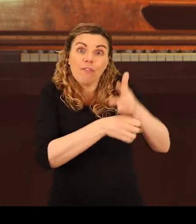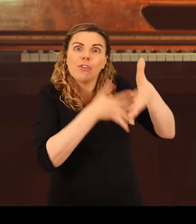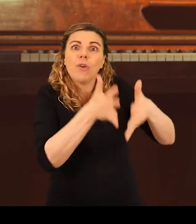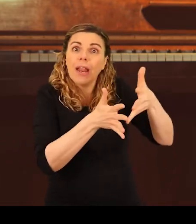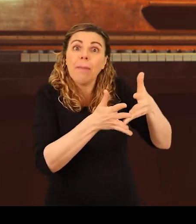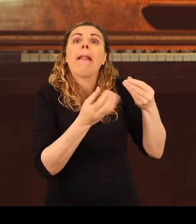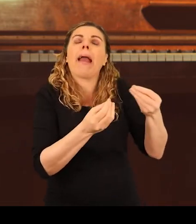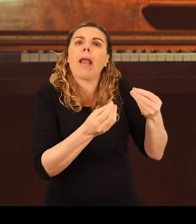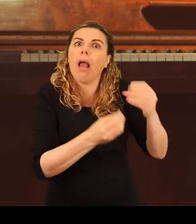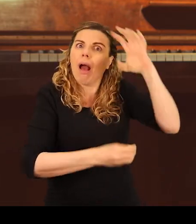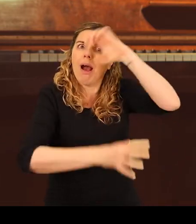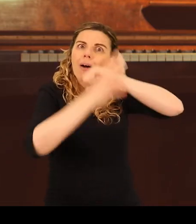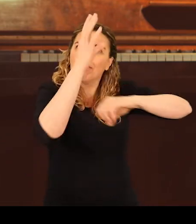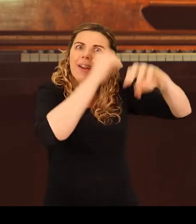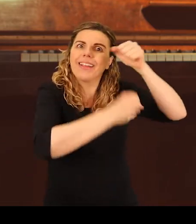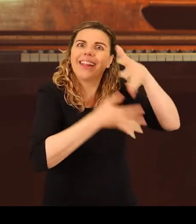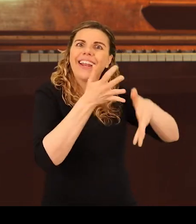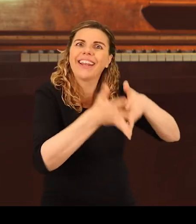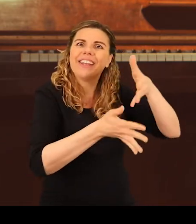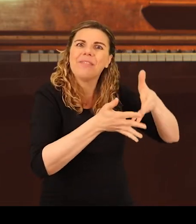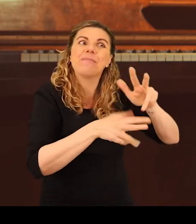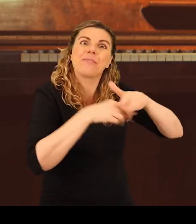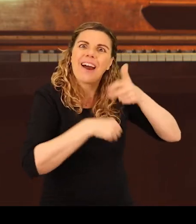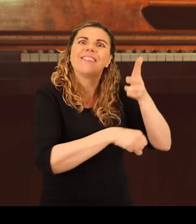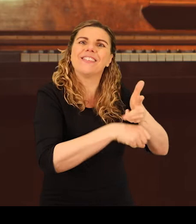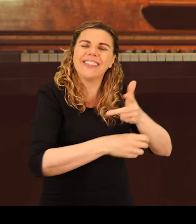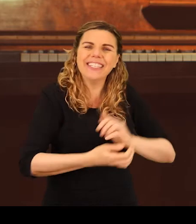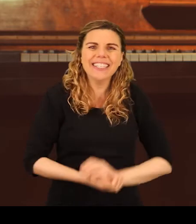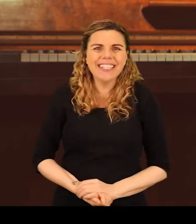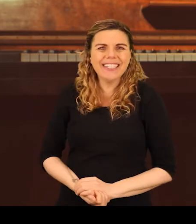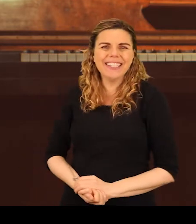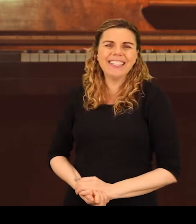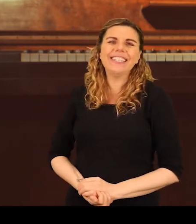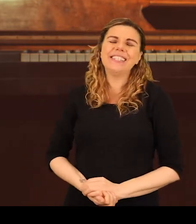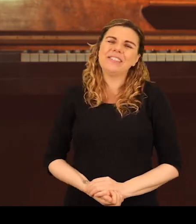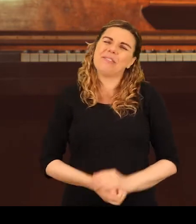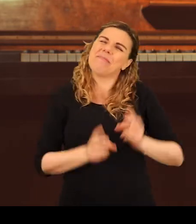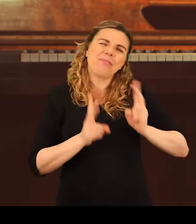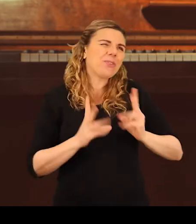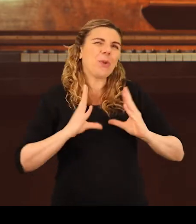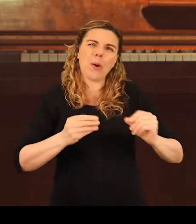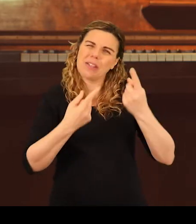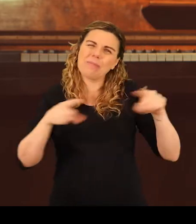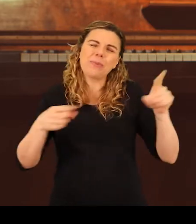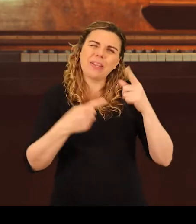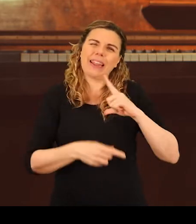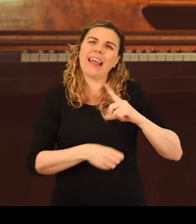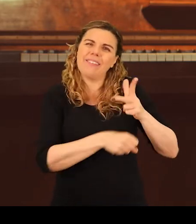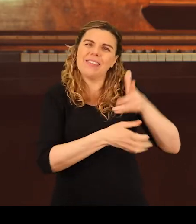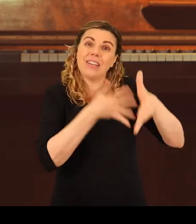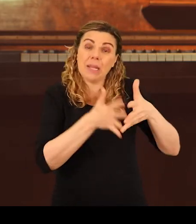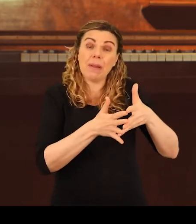inclusive videolibras para aprender, né? As pessoas estão aproveitando para aprender libras através dos vídeos que a gente gravou de todas as